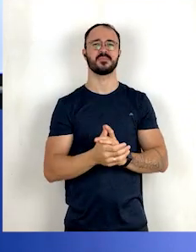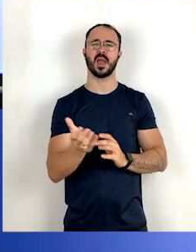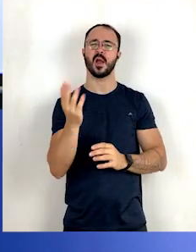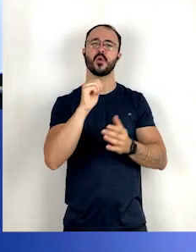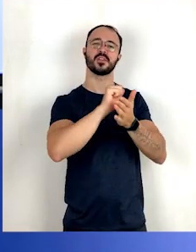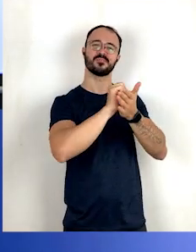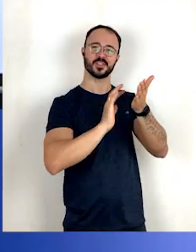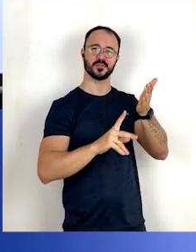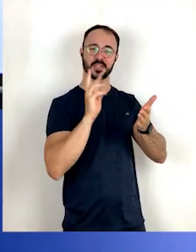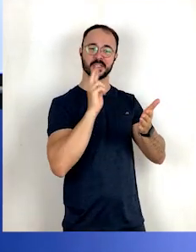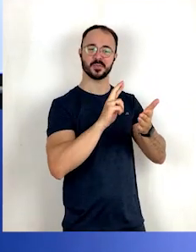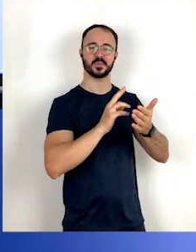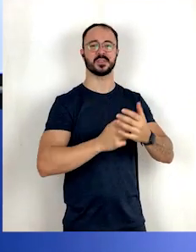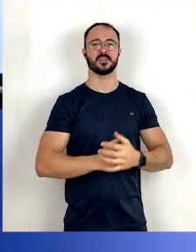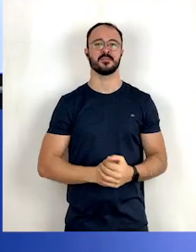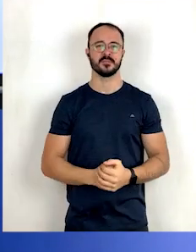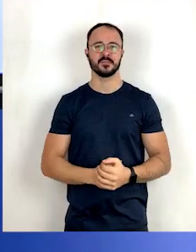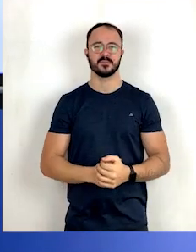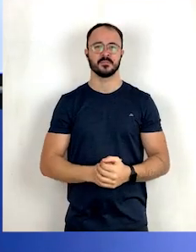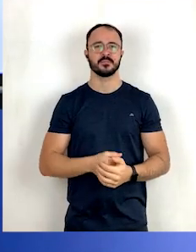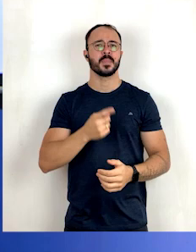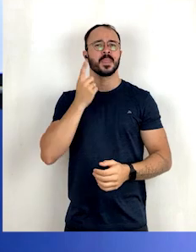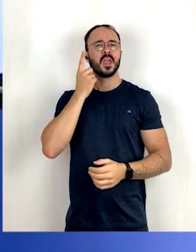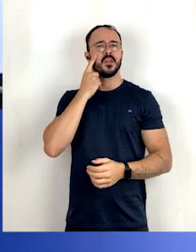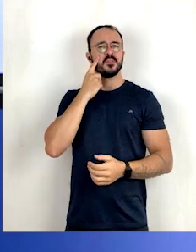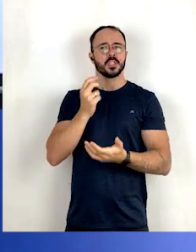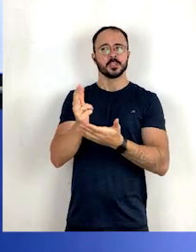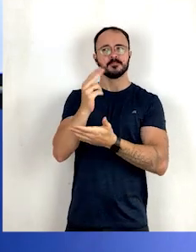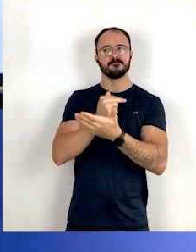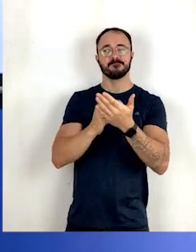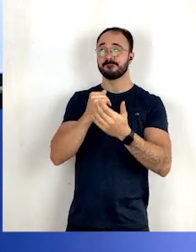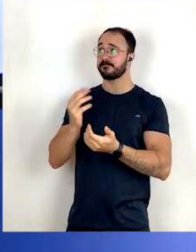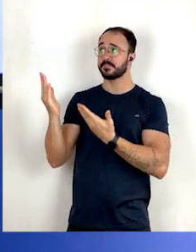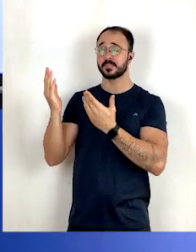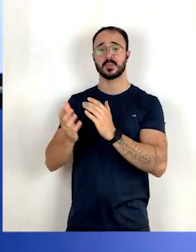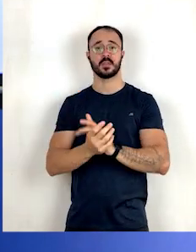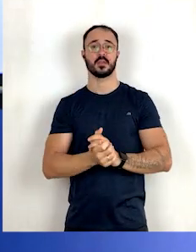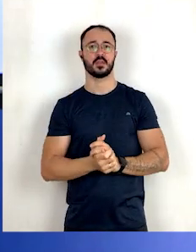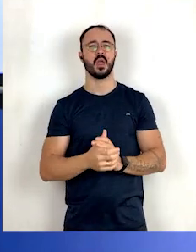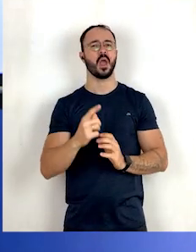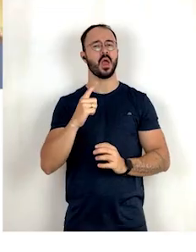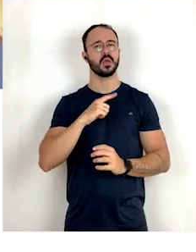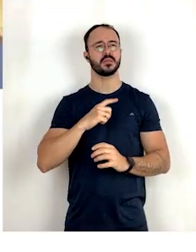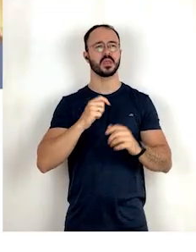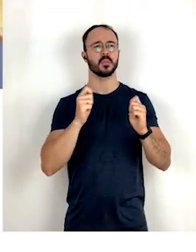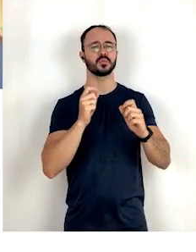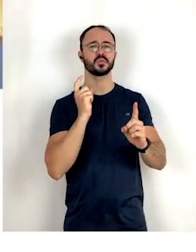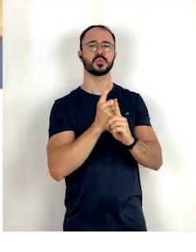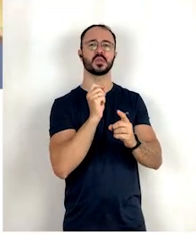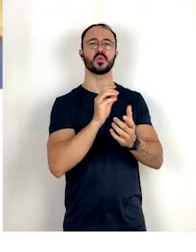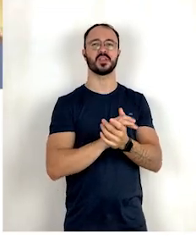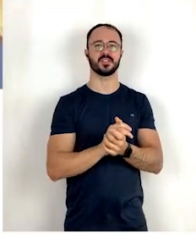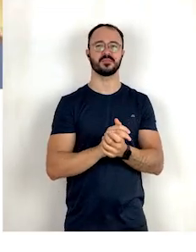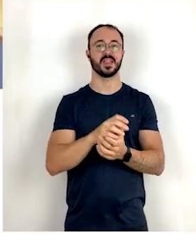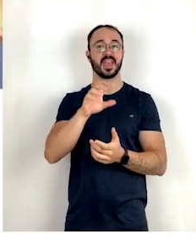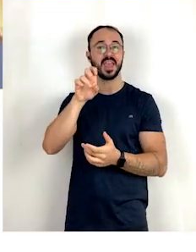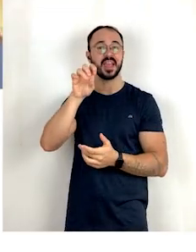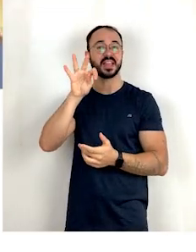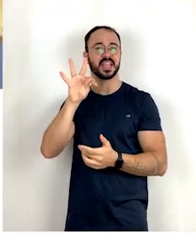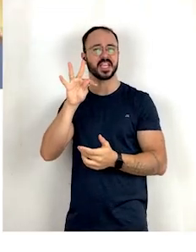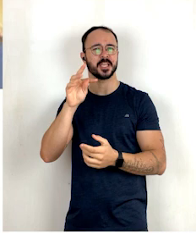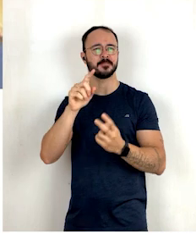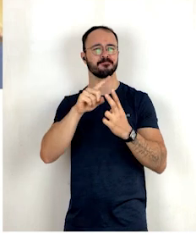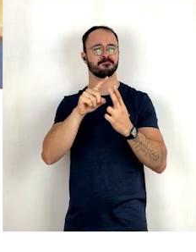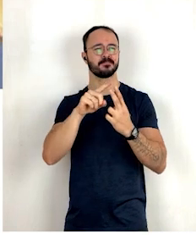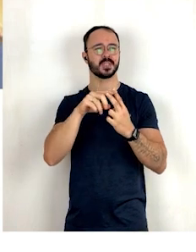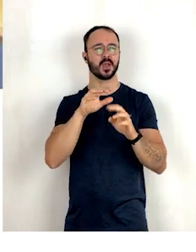Observe a imagem ao lado. Aqui nós temos dois extraterrestres conversando. Tem certeza que esse é o melhor planeta da